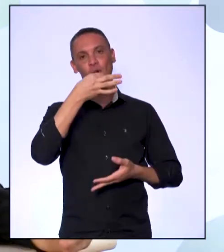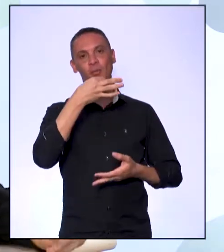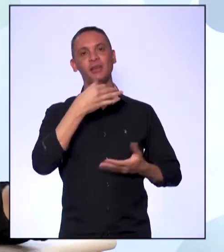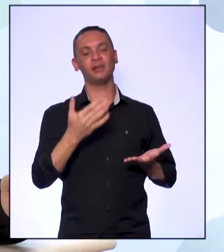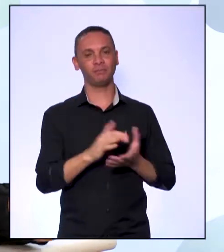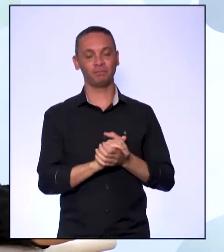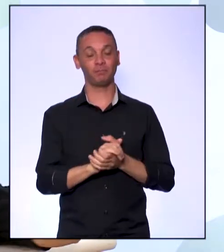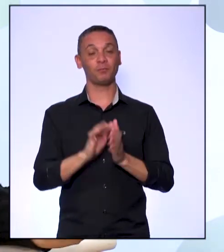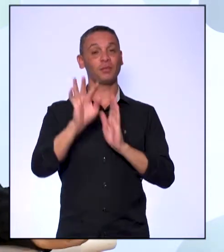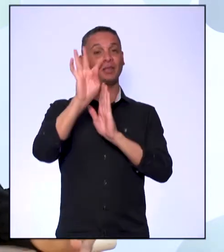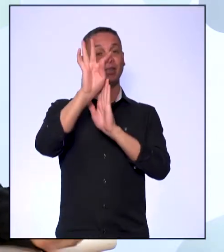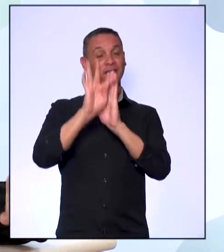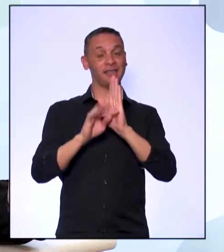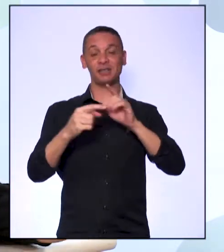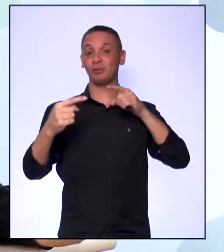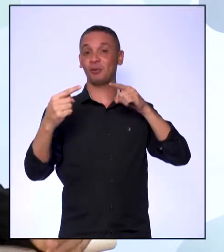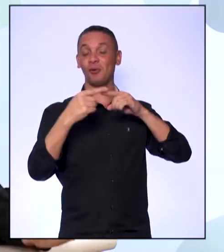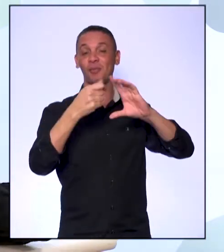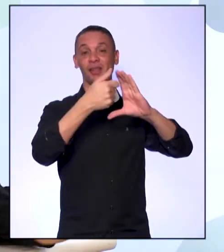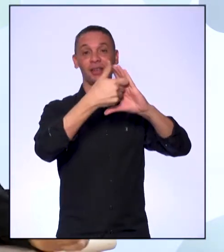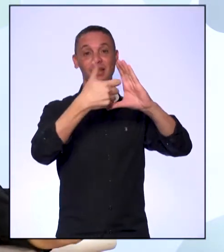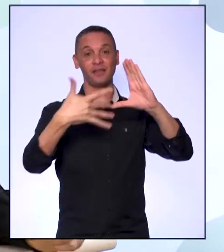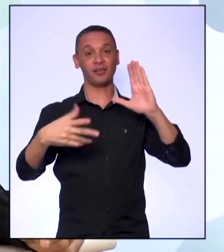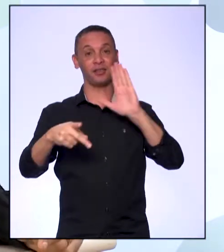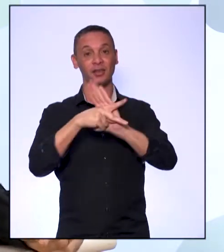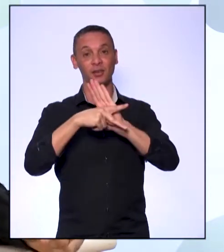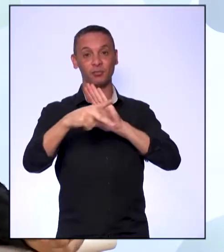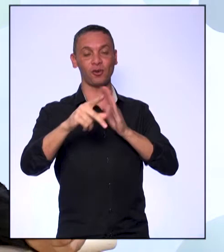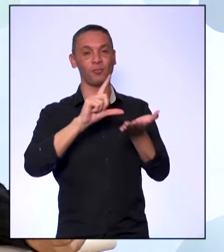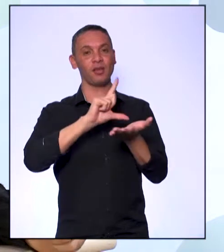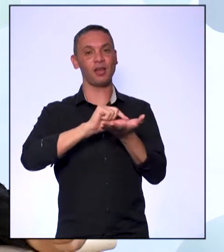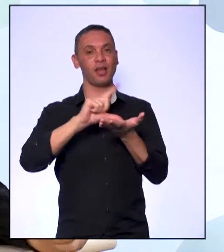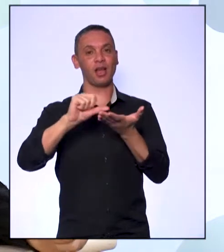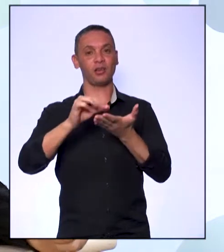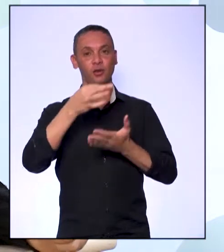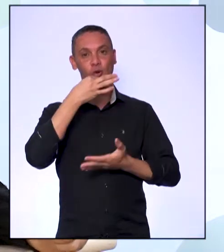esse texto ele tem características próprias do artigo de opinião.